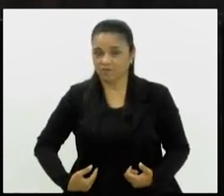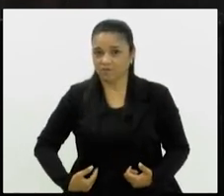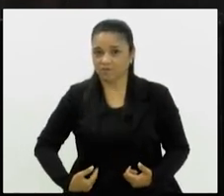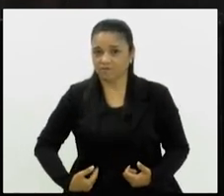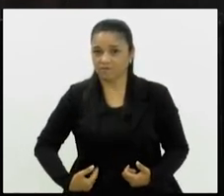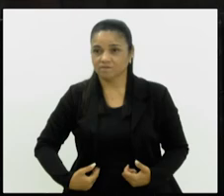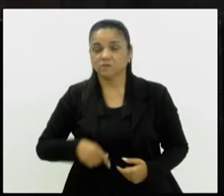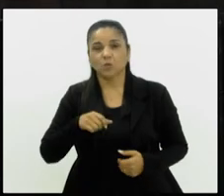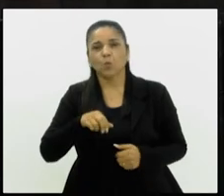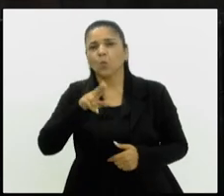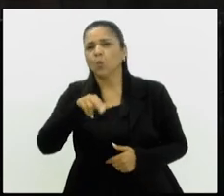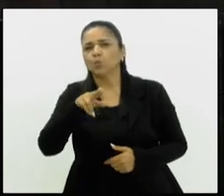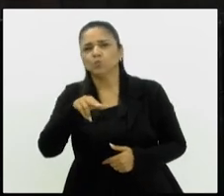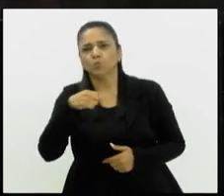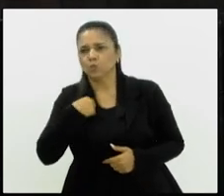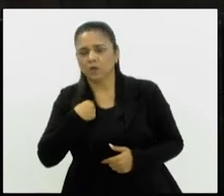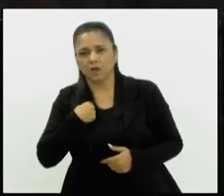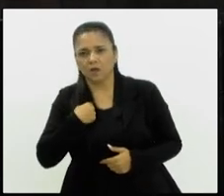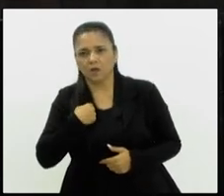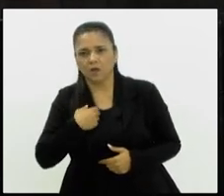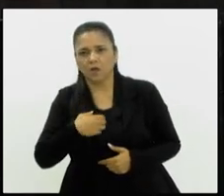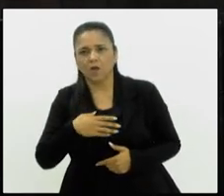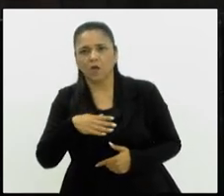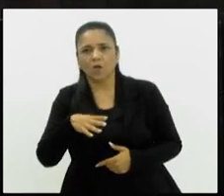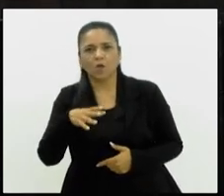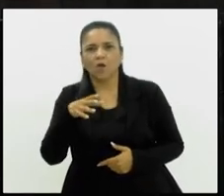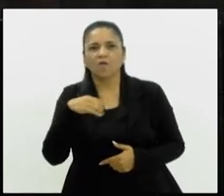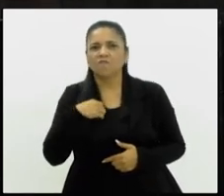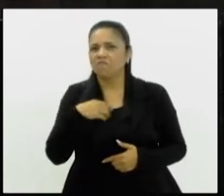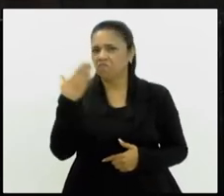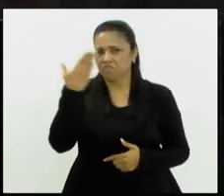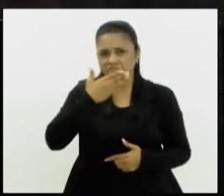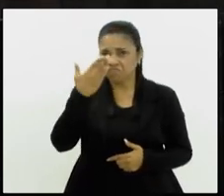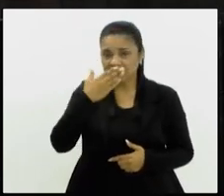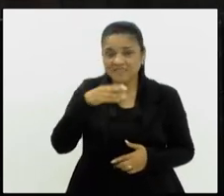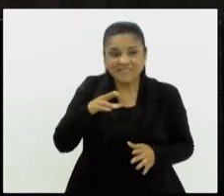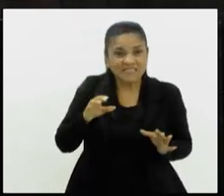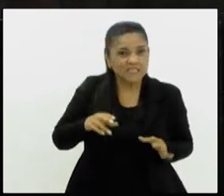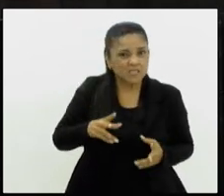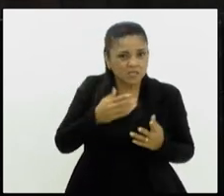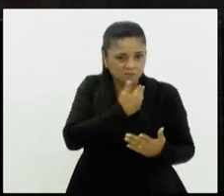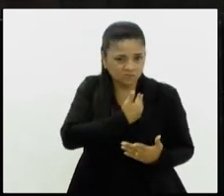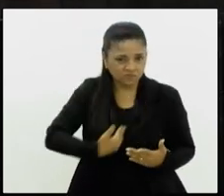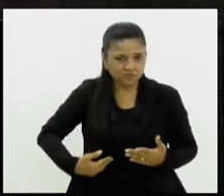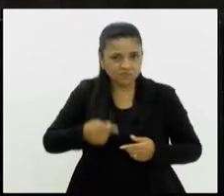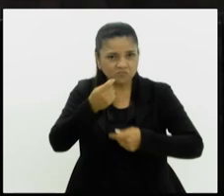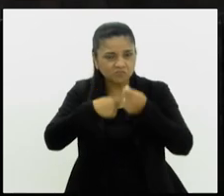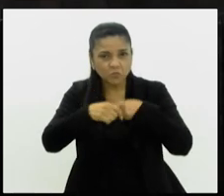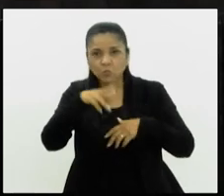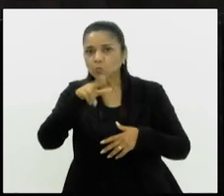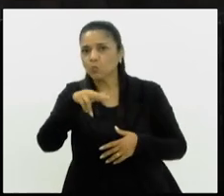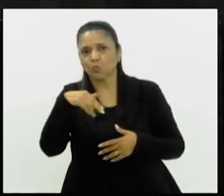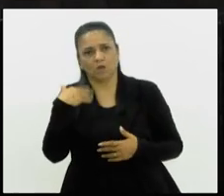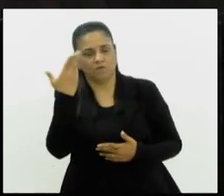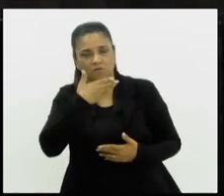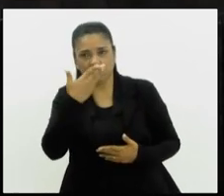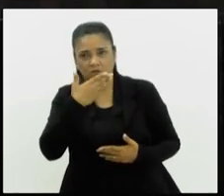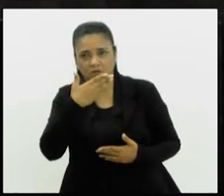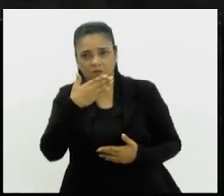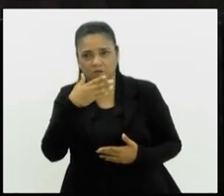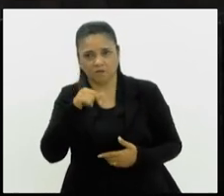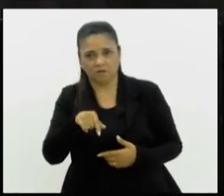na administração pública, nada parecido. Ué, se o cidadão